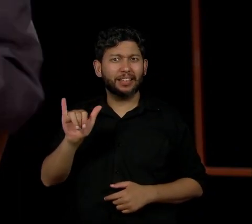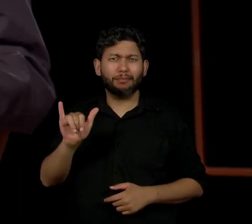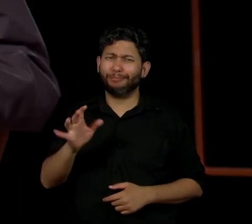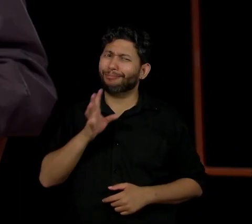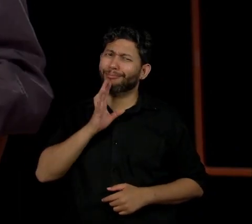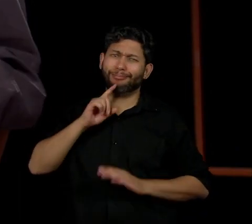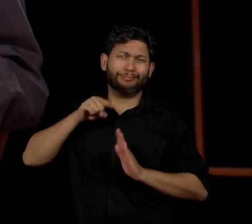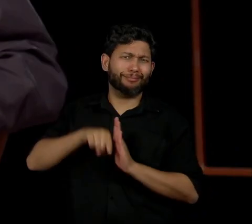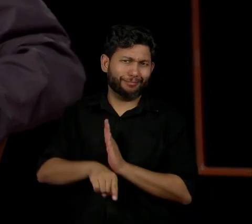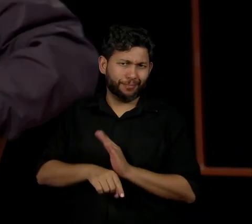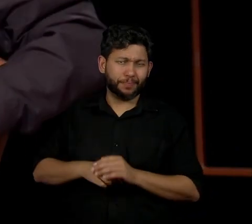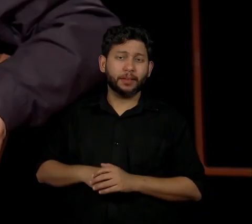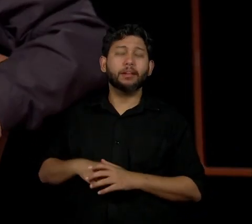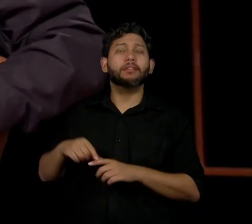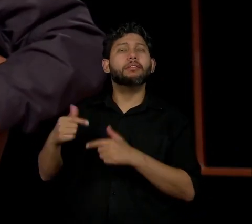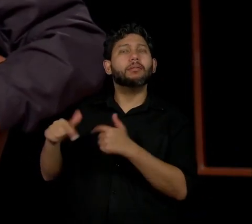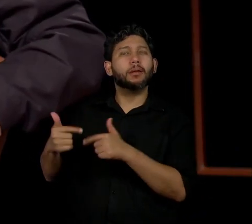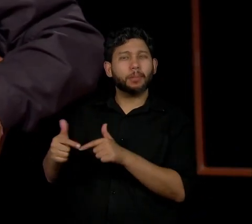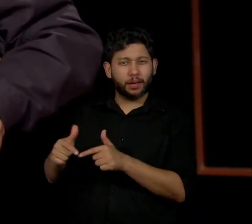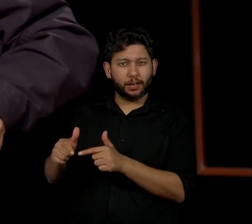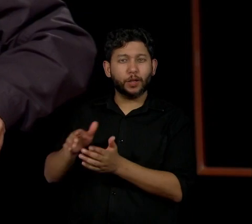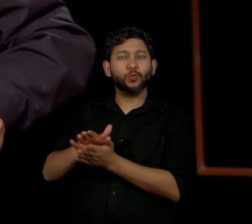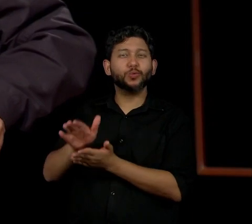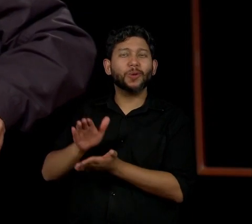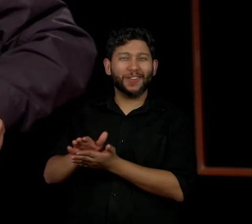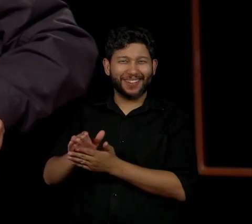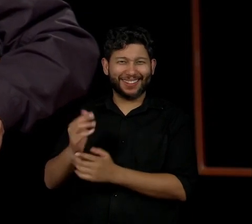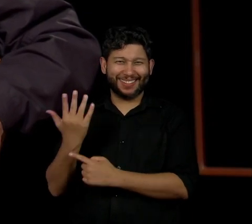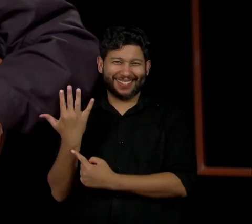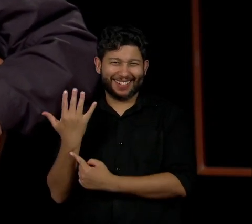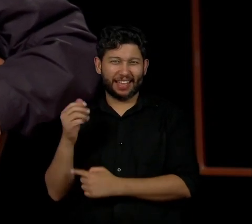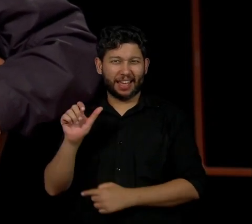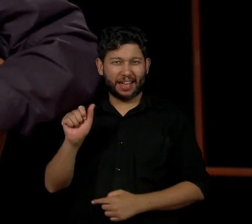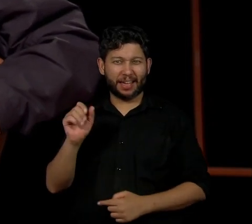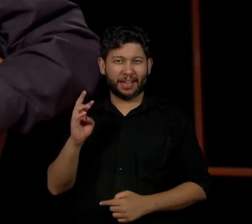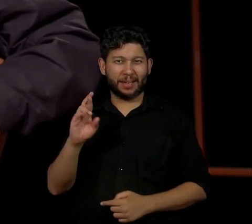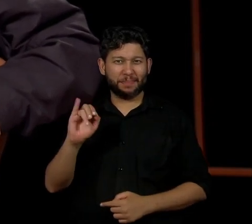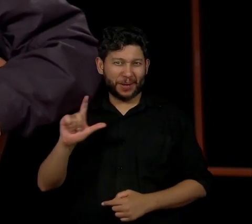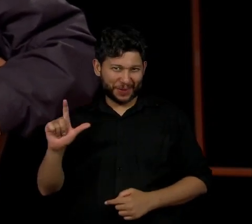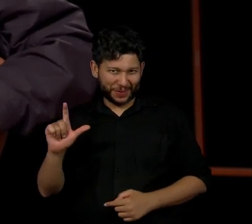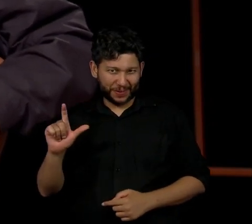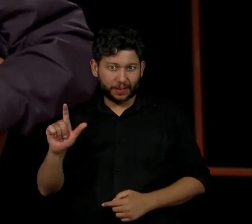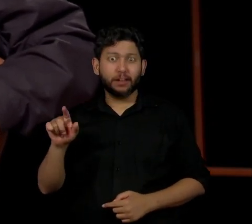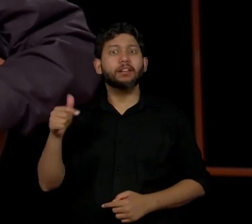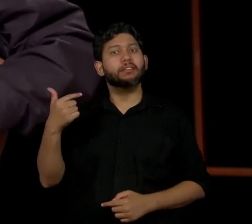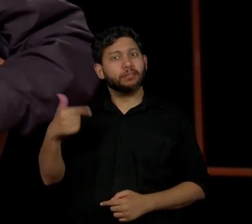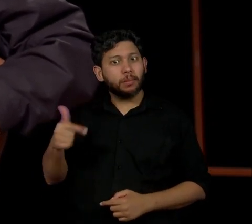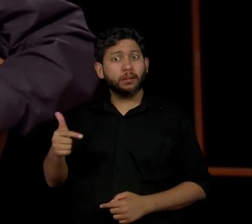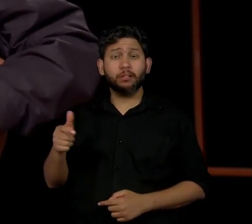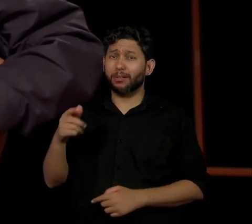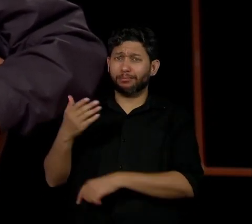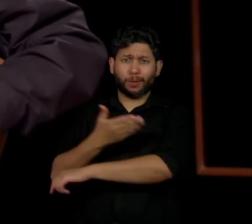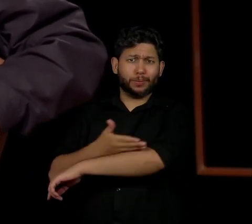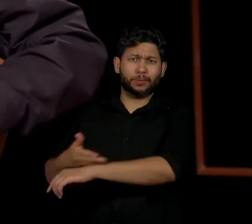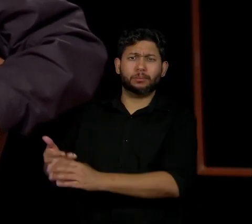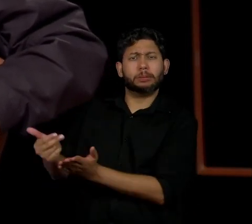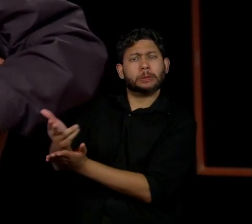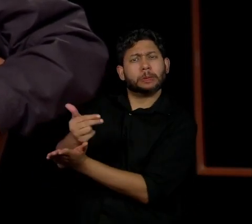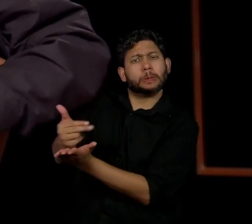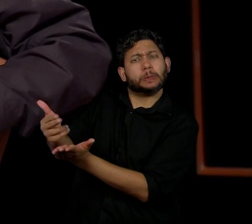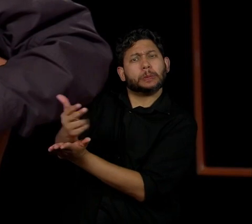ele trabalhava, na época, na editora Abril, né? E ele desenhava